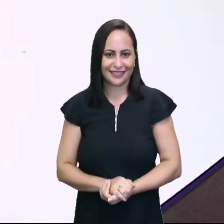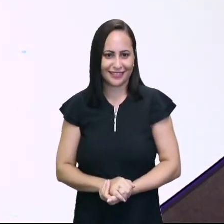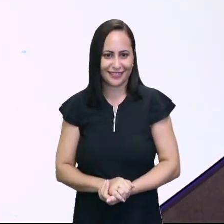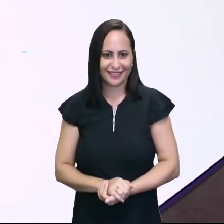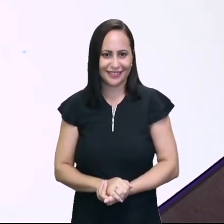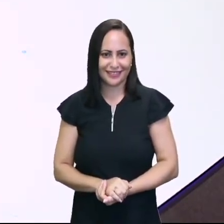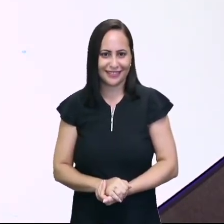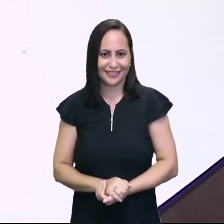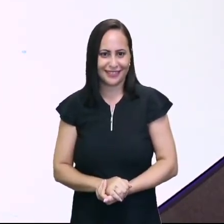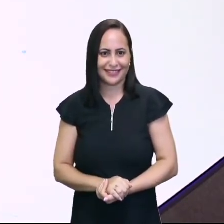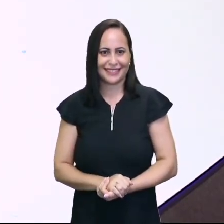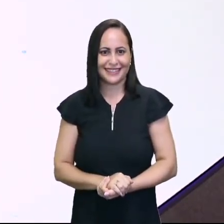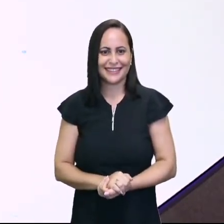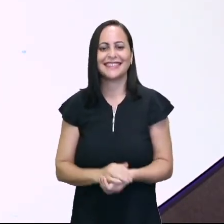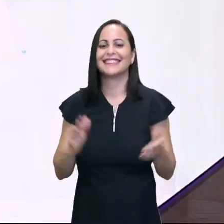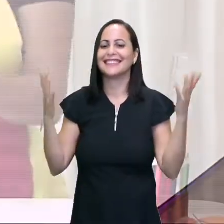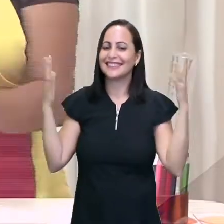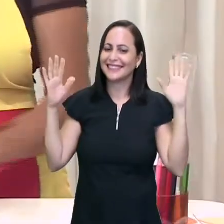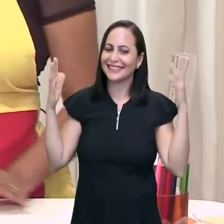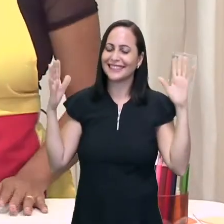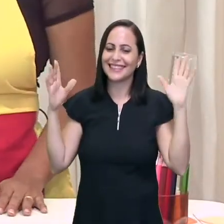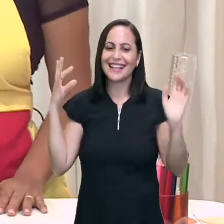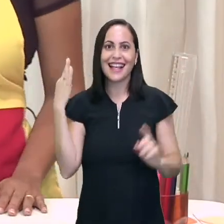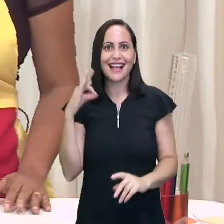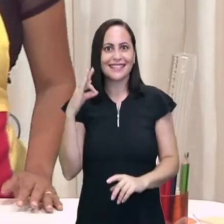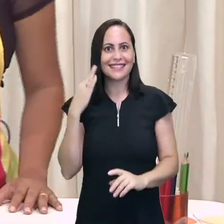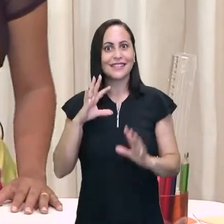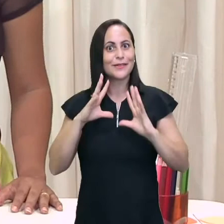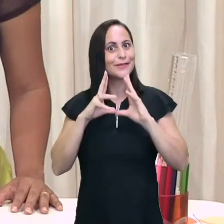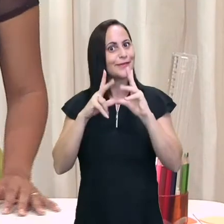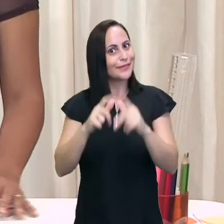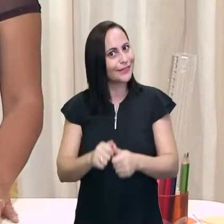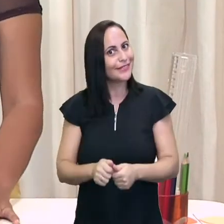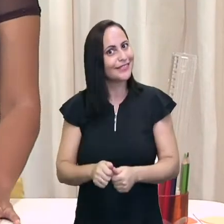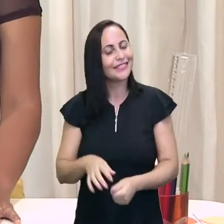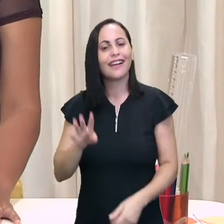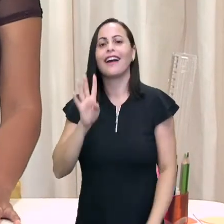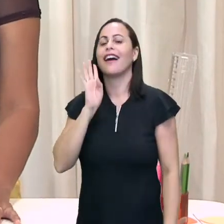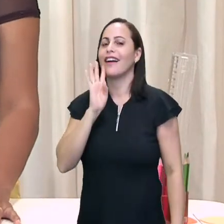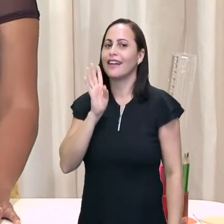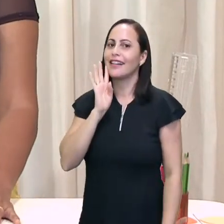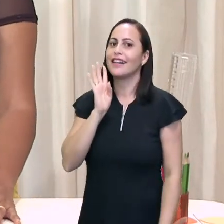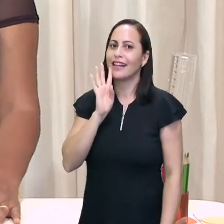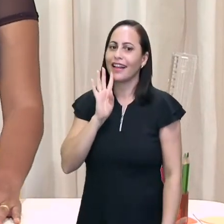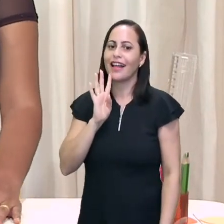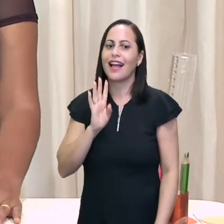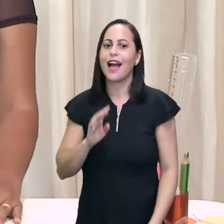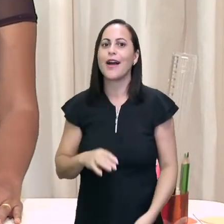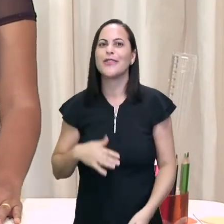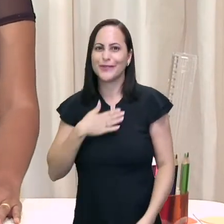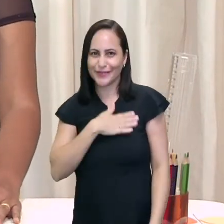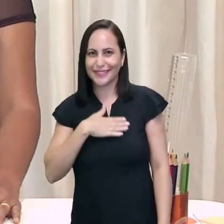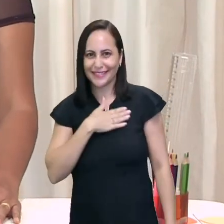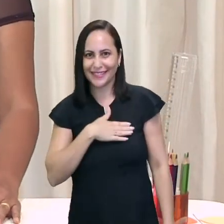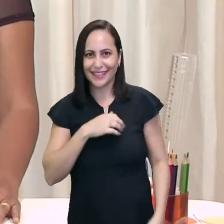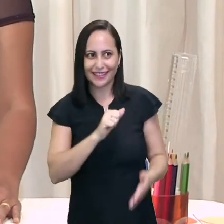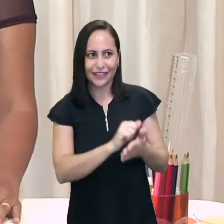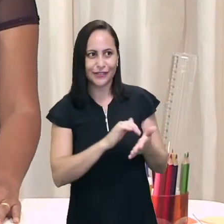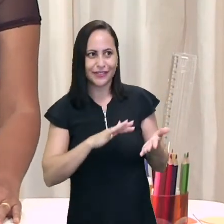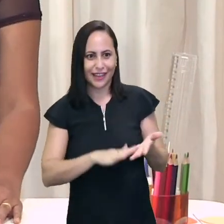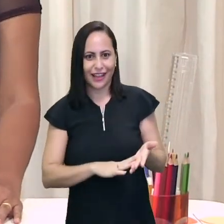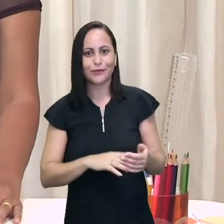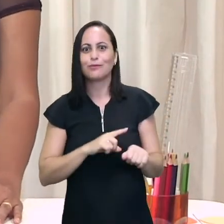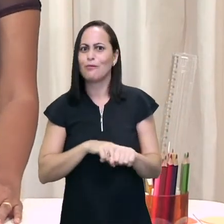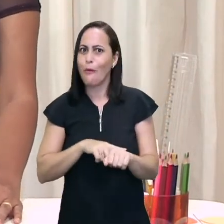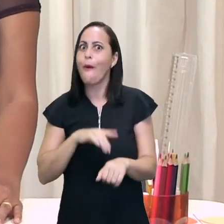Que legal, acertei. Muito bem, viram que legal, crianças? Gostaram da nossa atividade hoje? Nosso momento foi